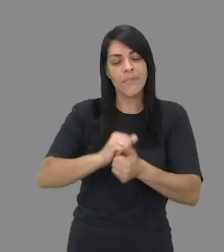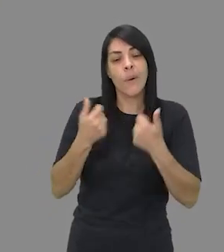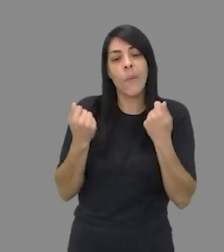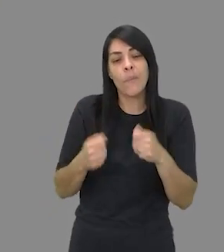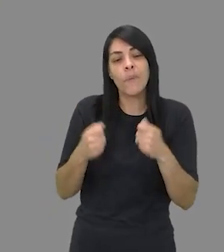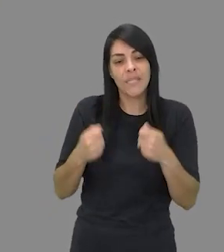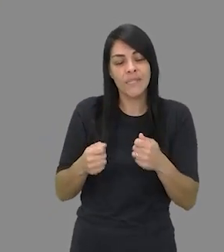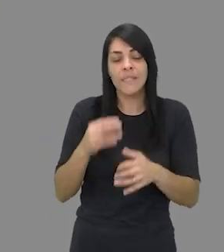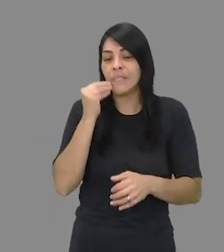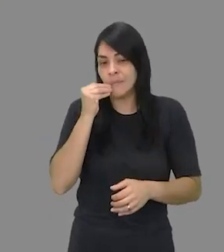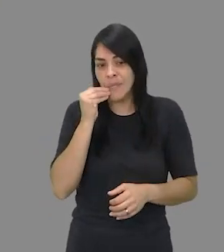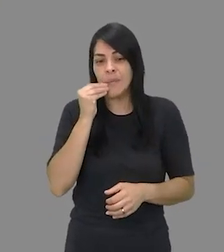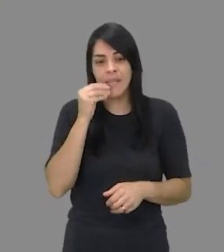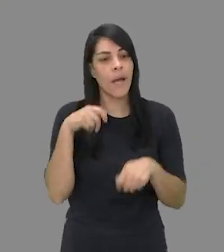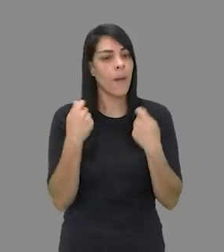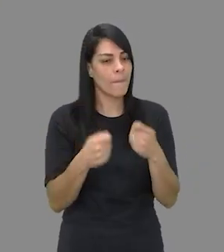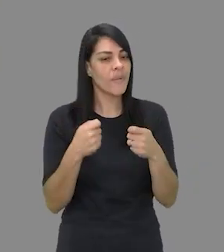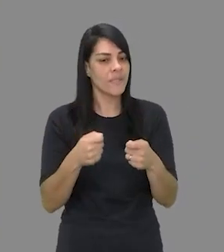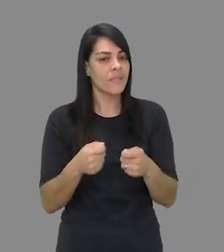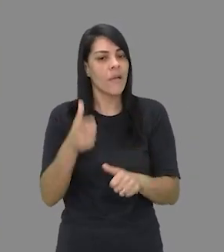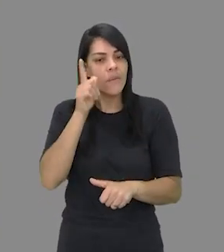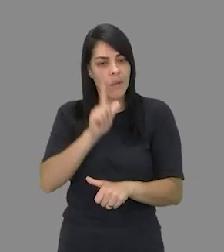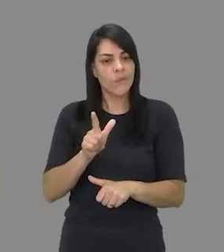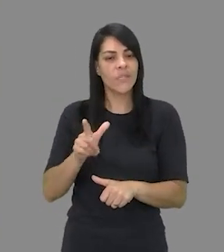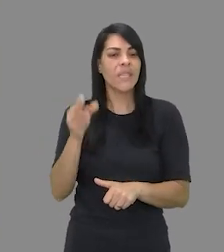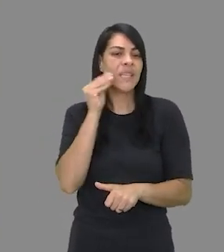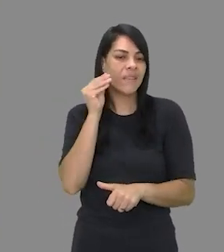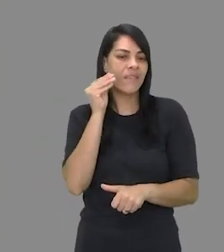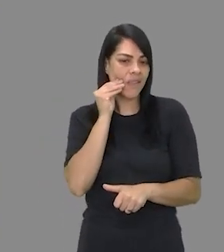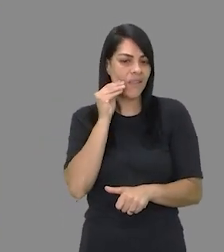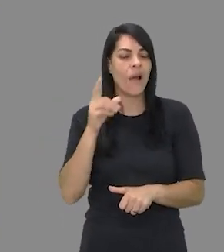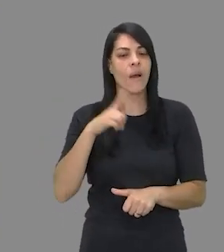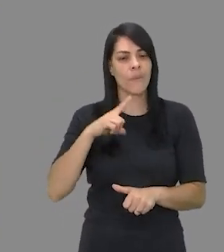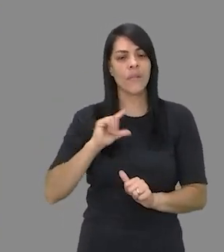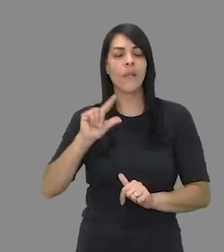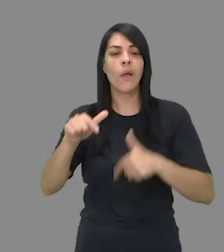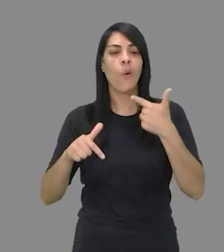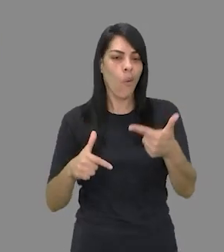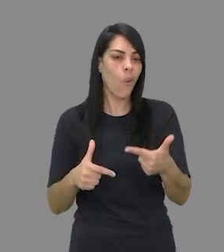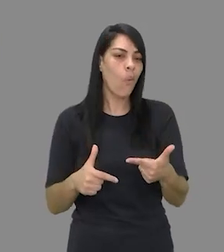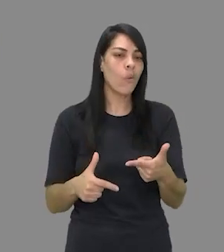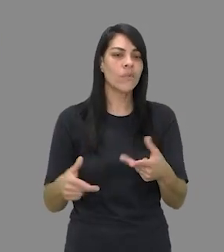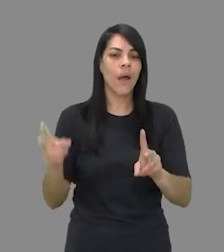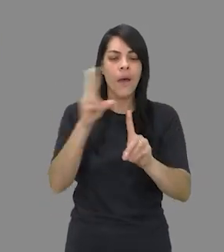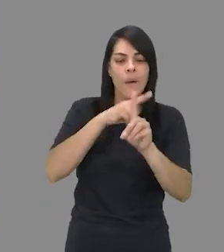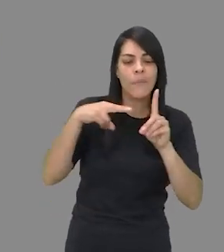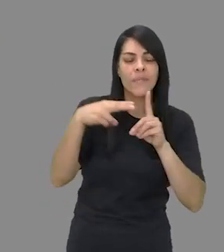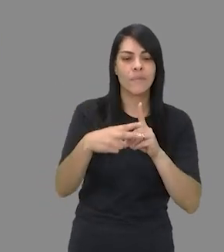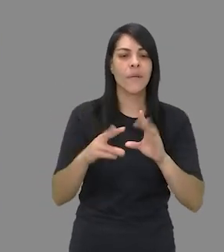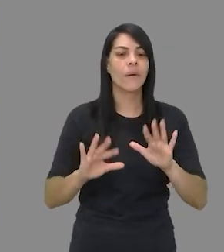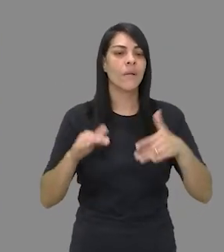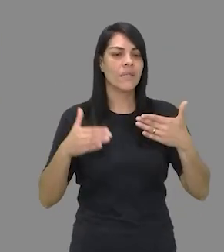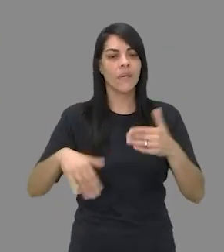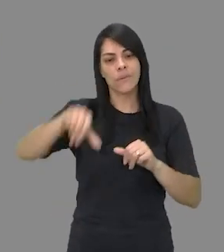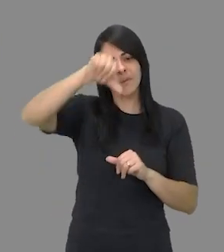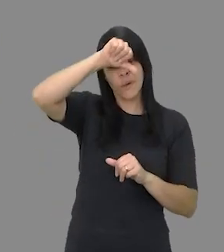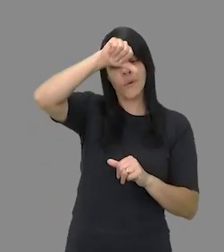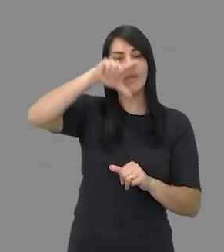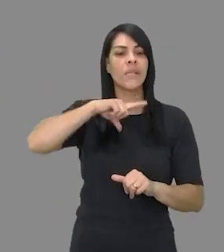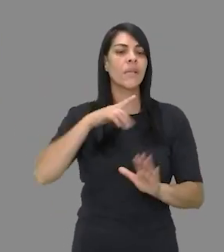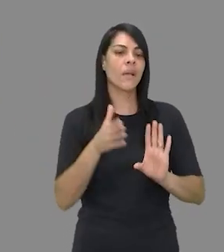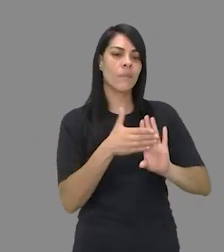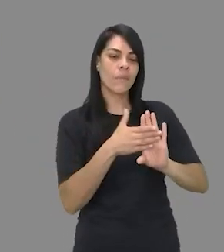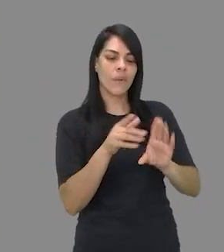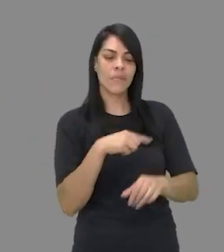vocês podem experimentar e passar a ter outras visões. Então, esses estereótipos que a gente falou, que tem a proposta da nossa